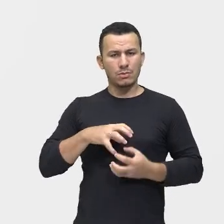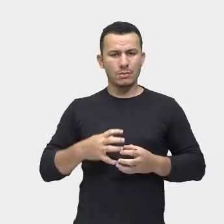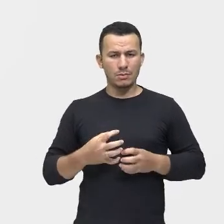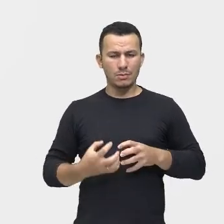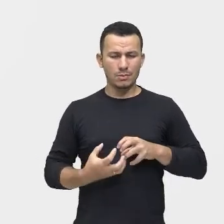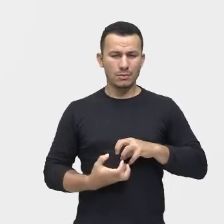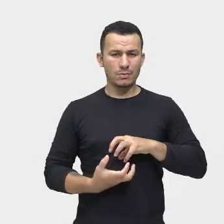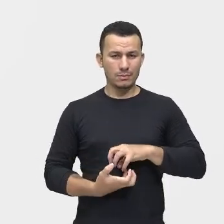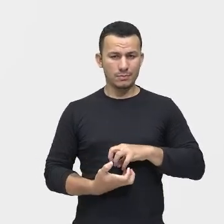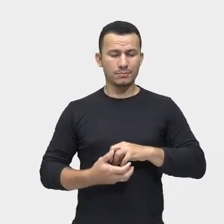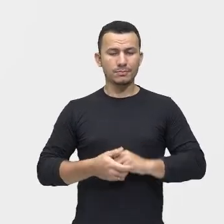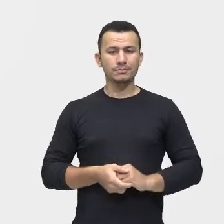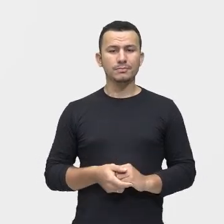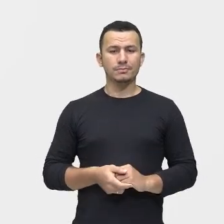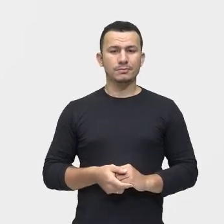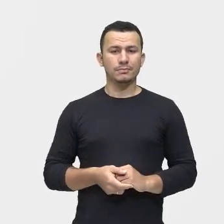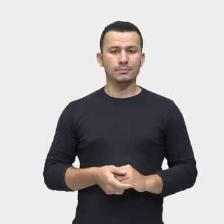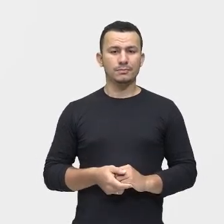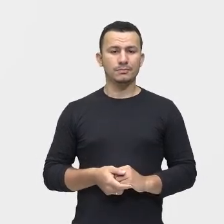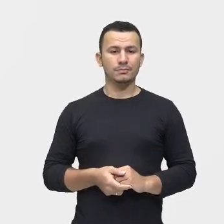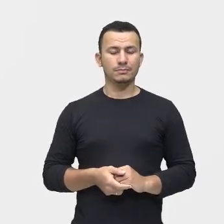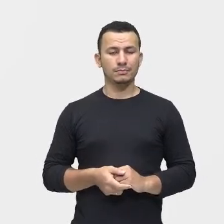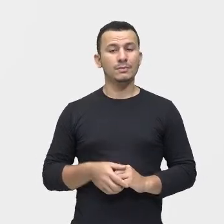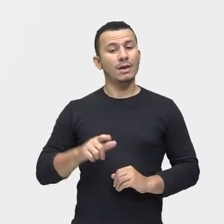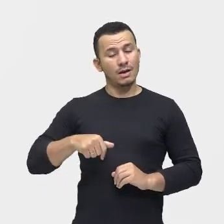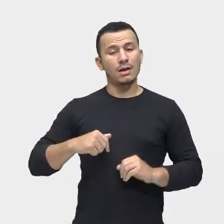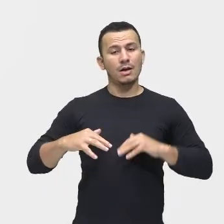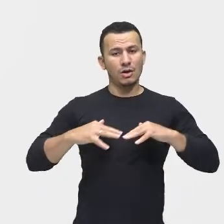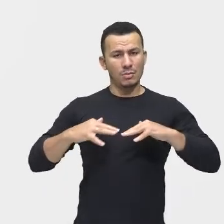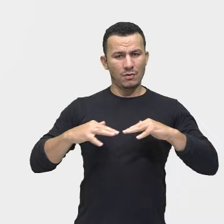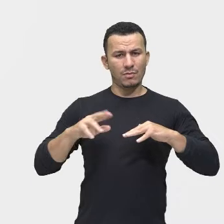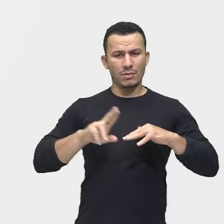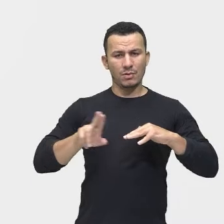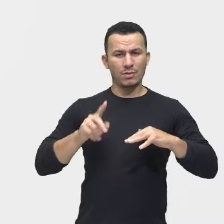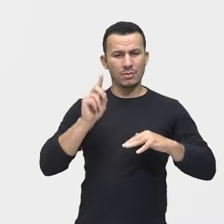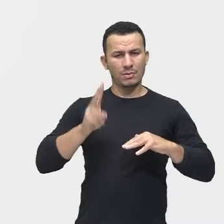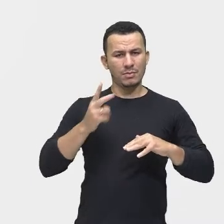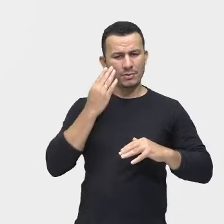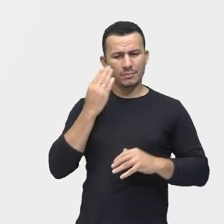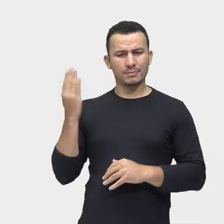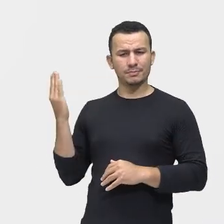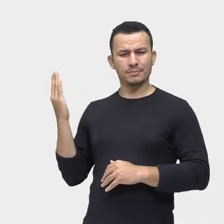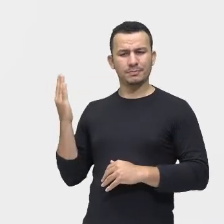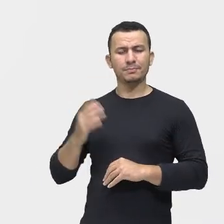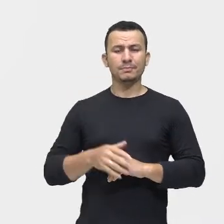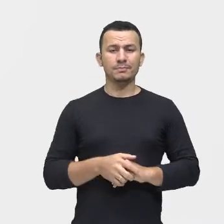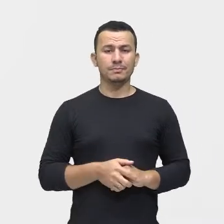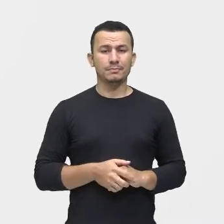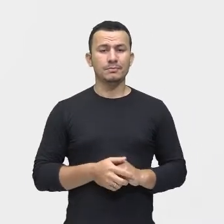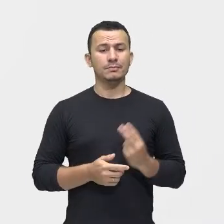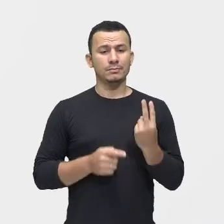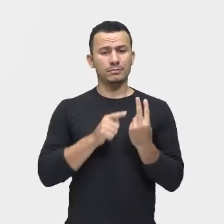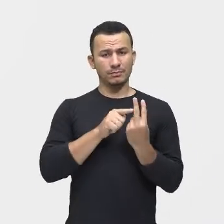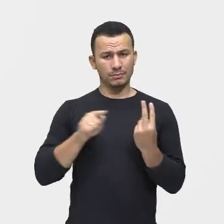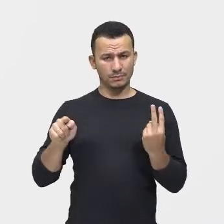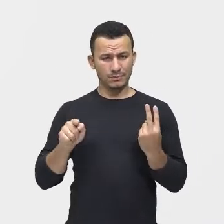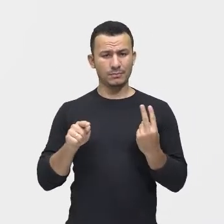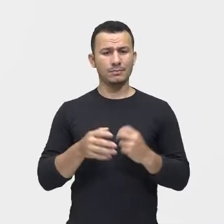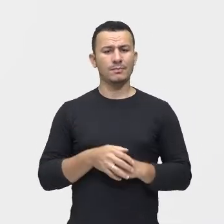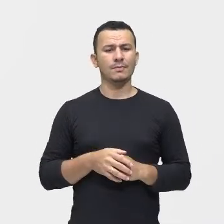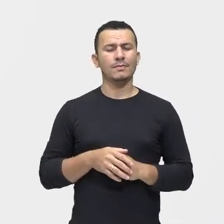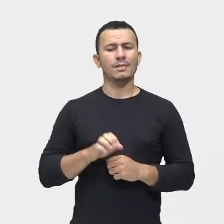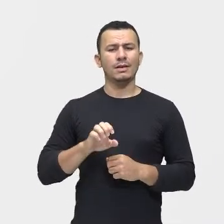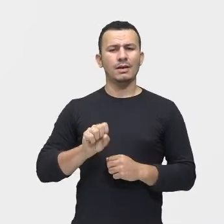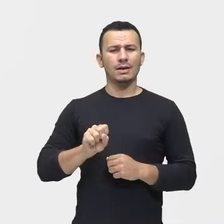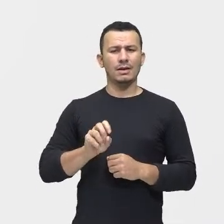da produção do bolo fecal. Então, esse é o movimento de peristaltismo. O 2, estriados, responsáveis